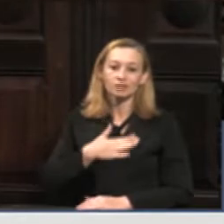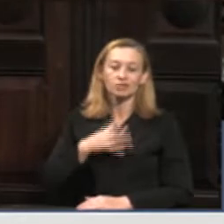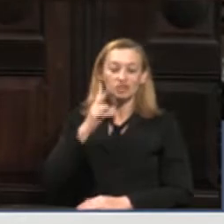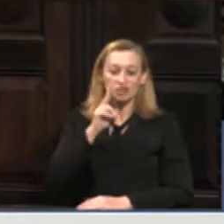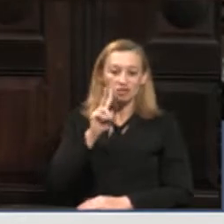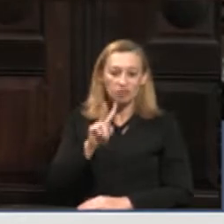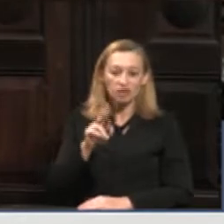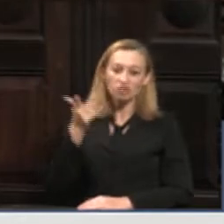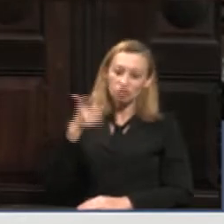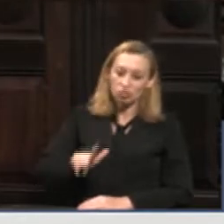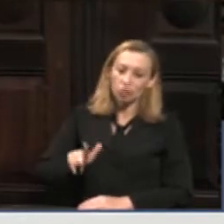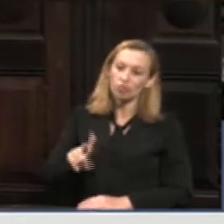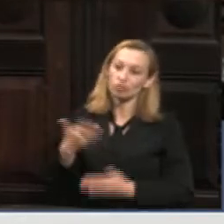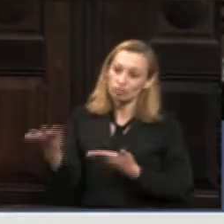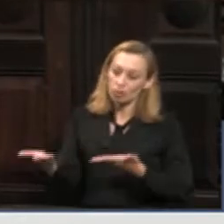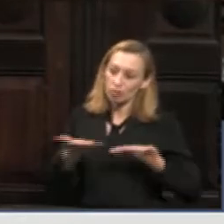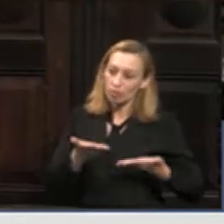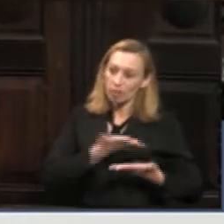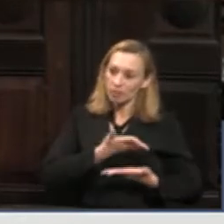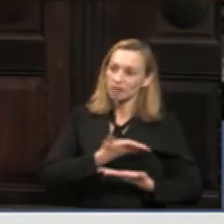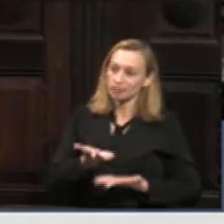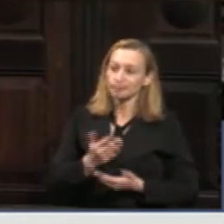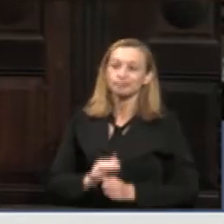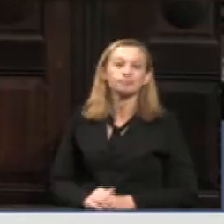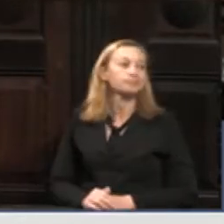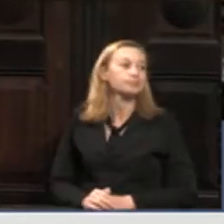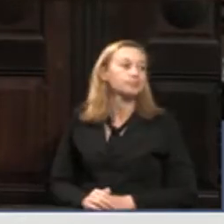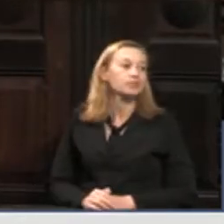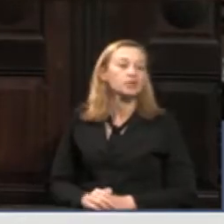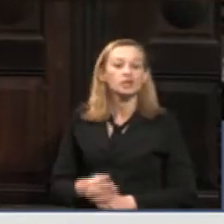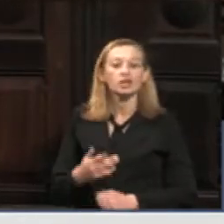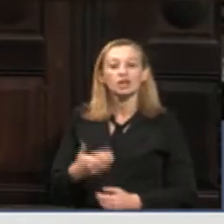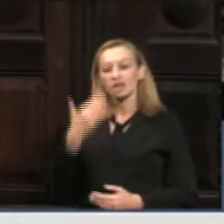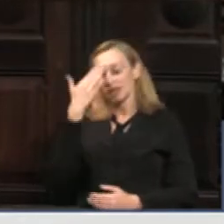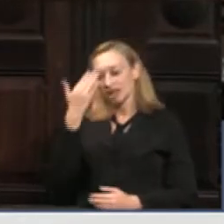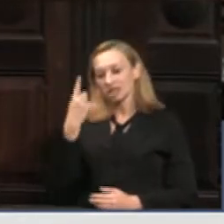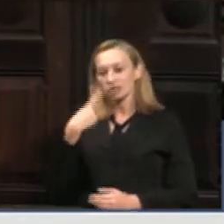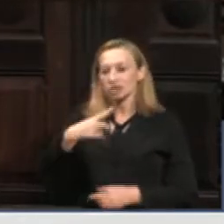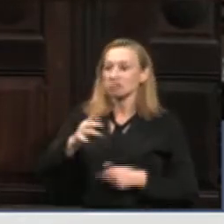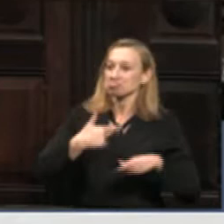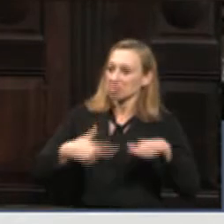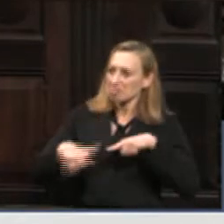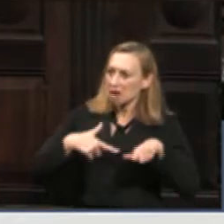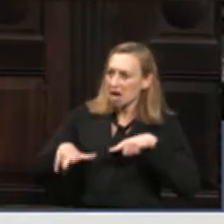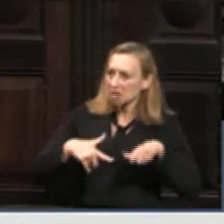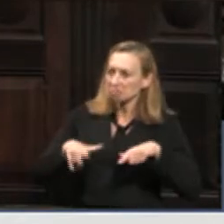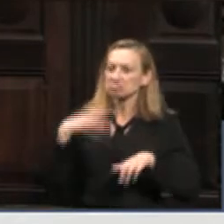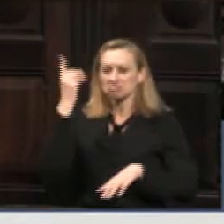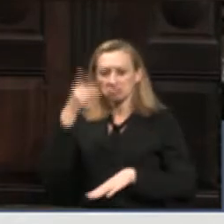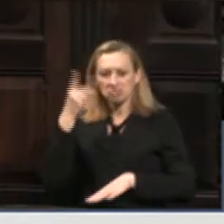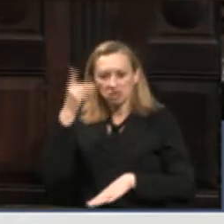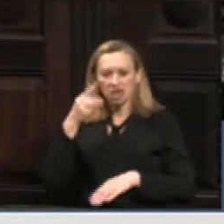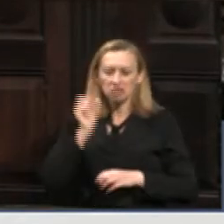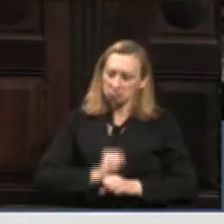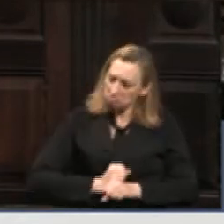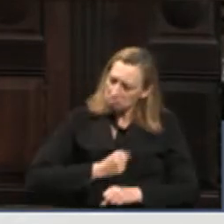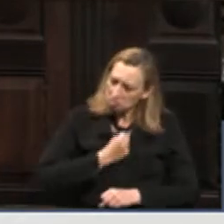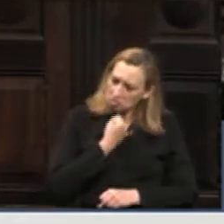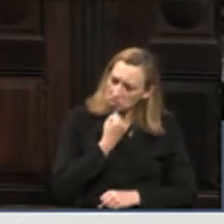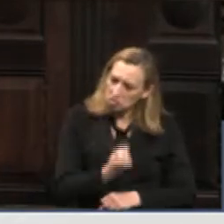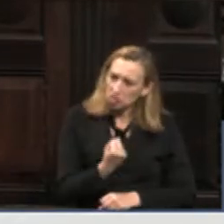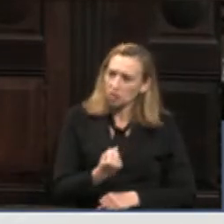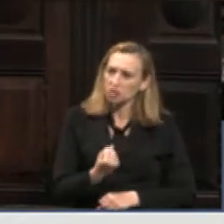Parlamento Fluminense, graças ao seu desempenho como parlamentar e o esforço que